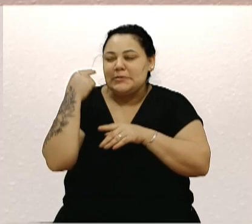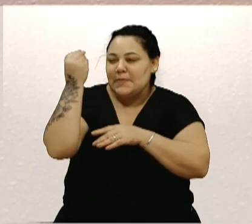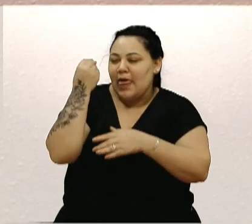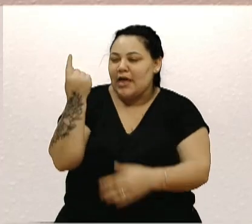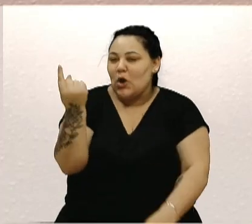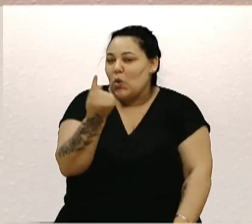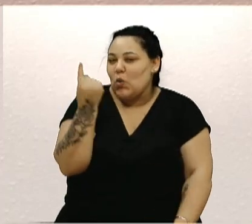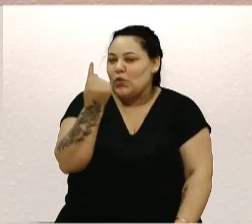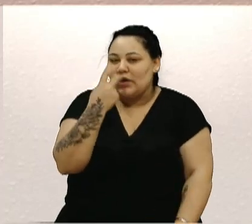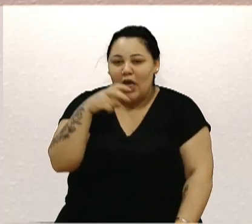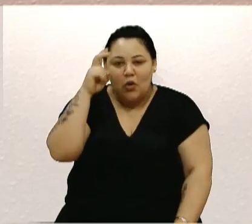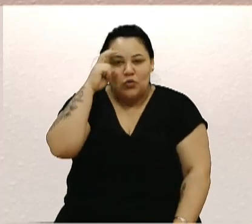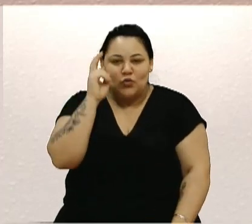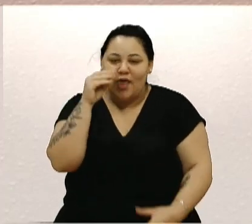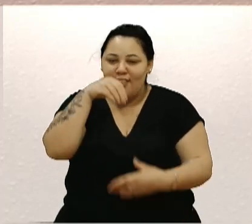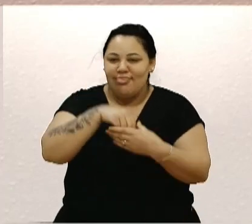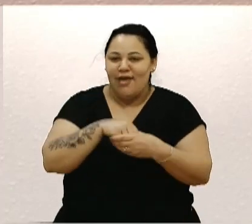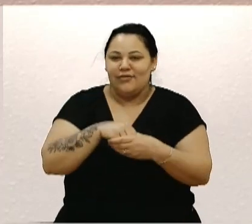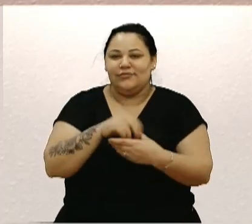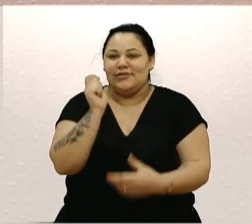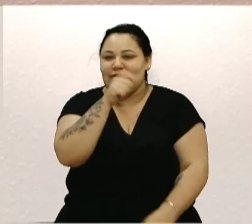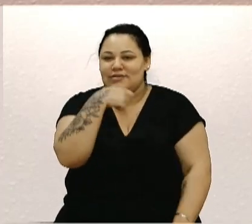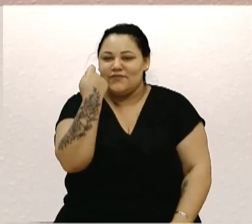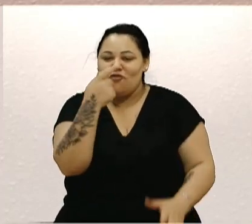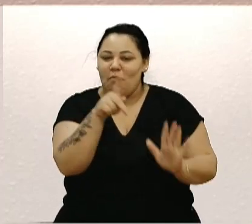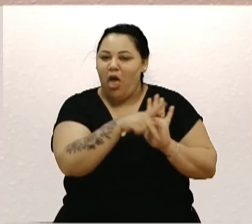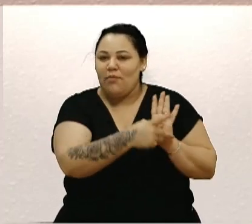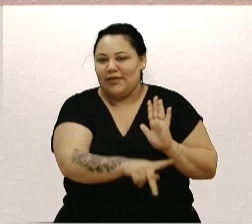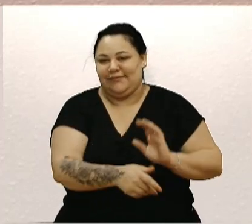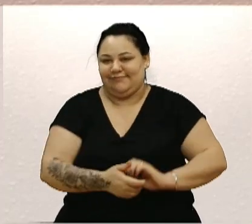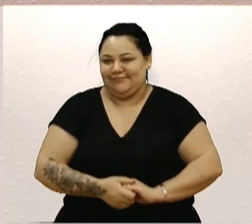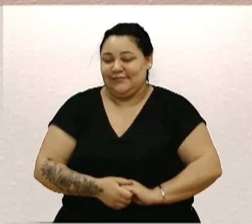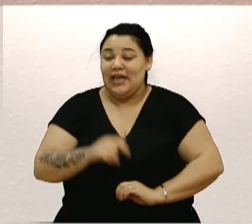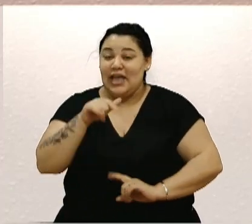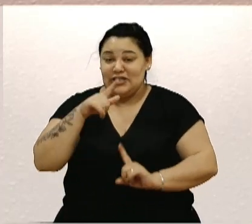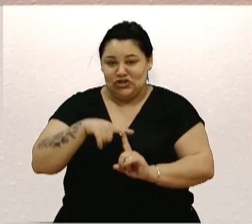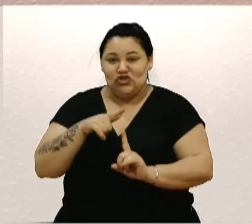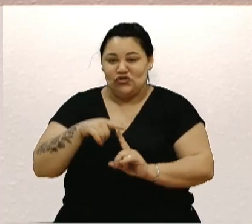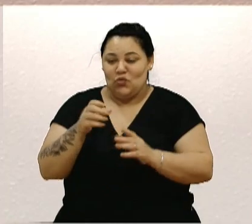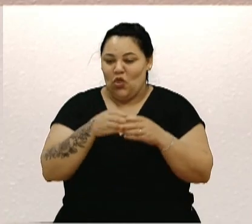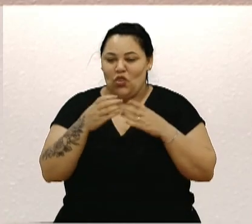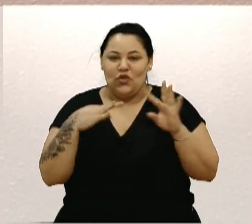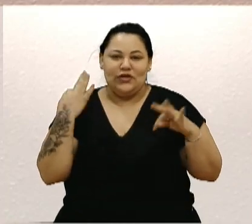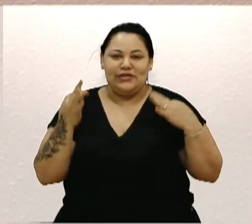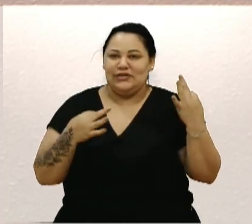na cultura cervejeira da região. Esse tipo de turismo não